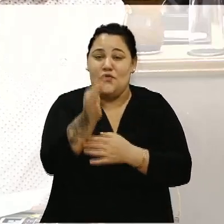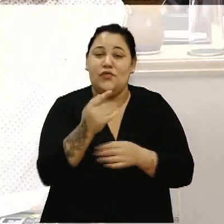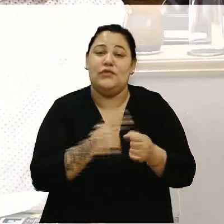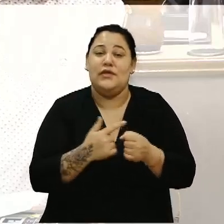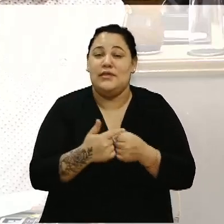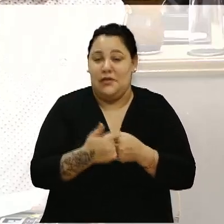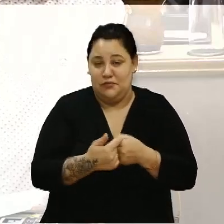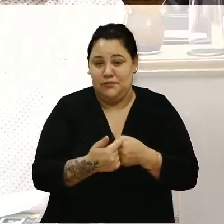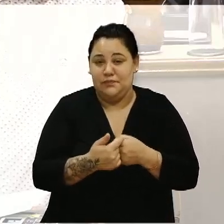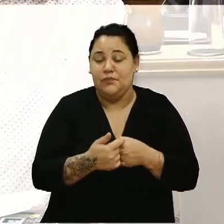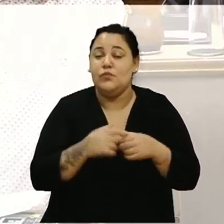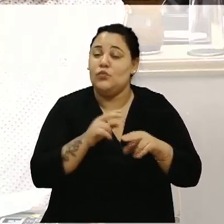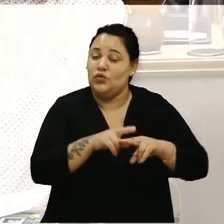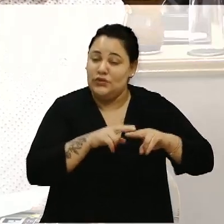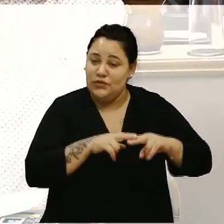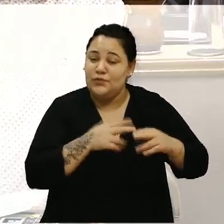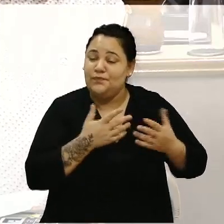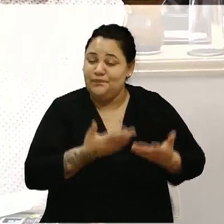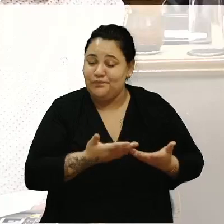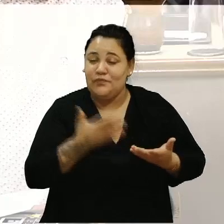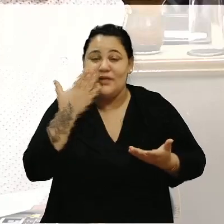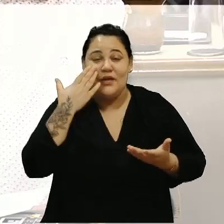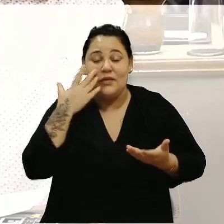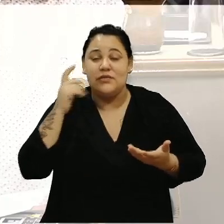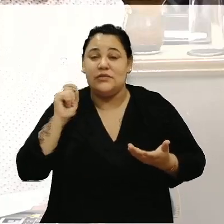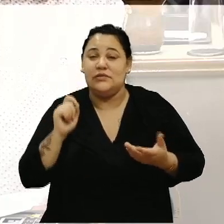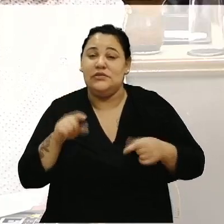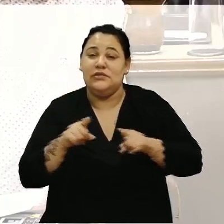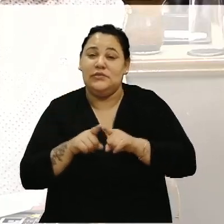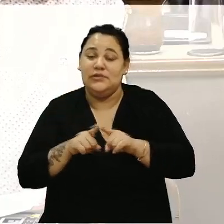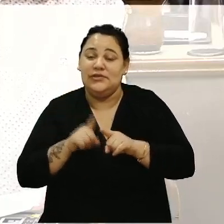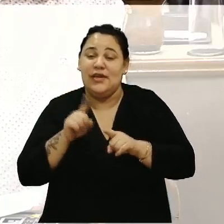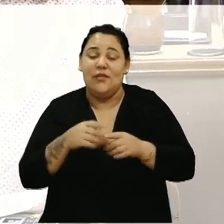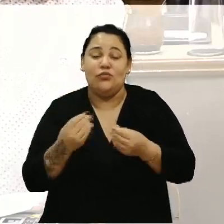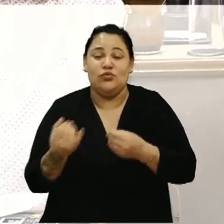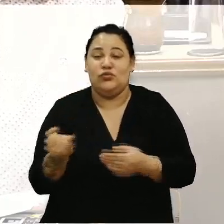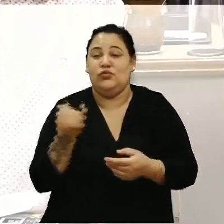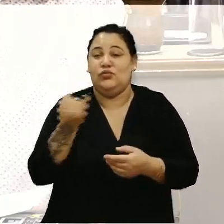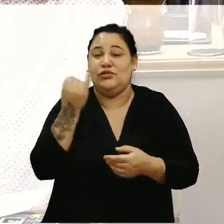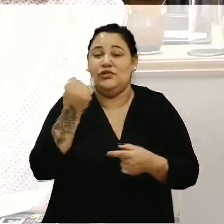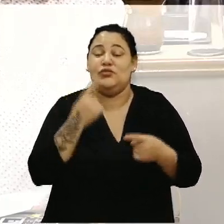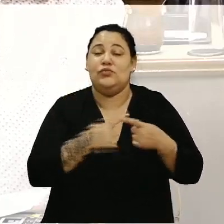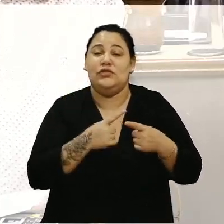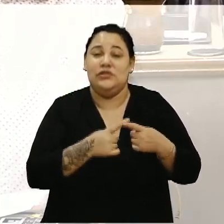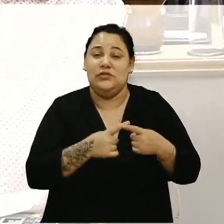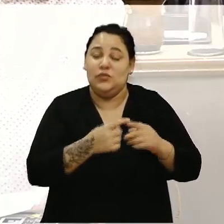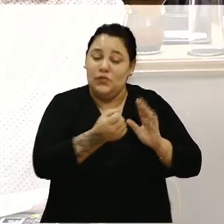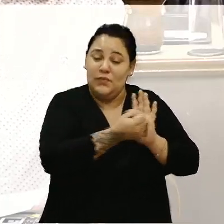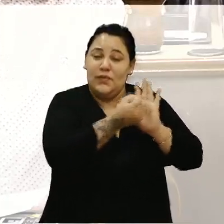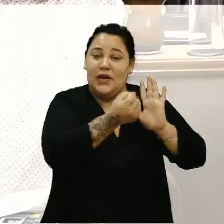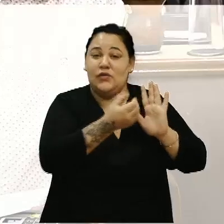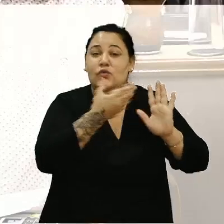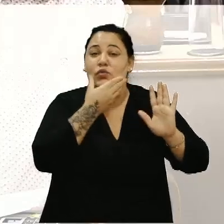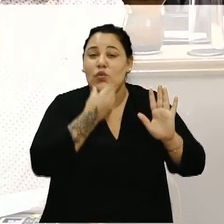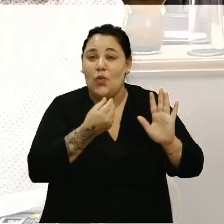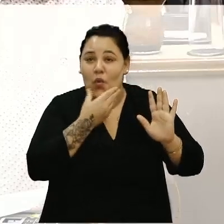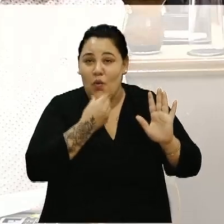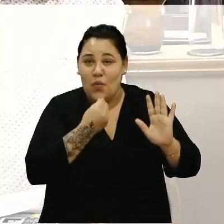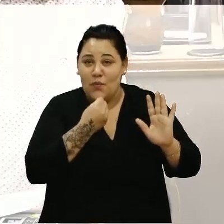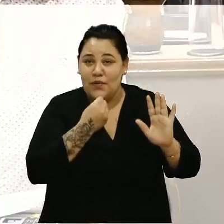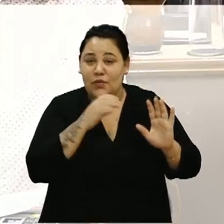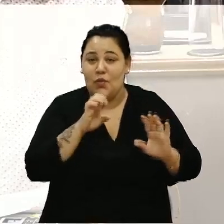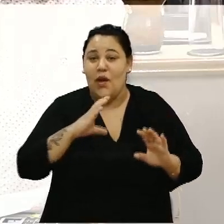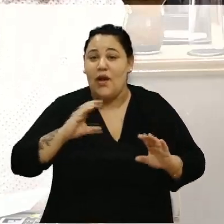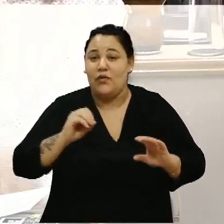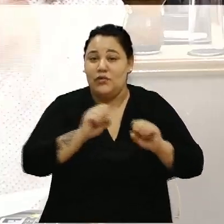cidades. No entanto, sabe-se que isso é fundamental, pois o impacto do homem nos